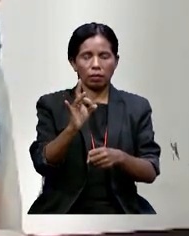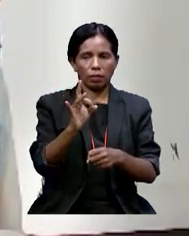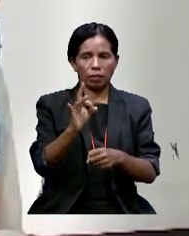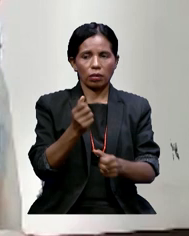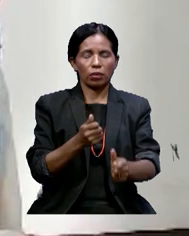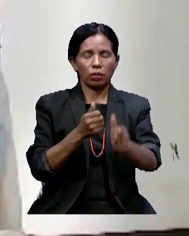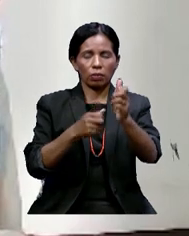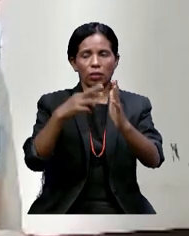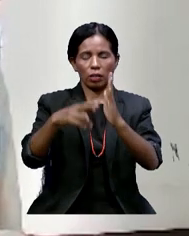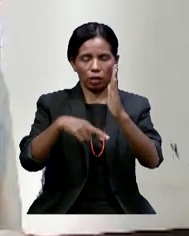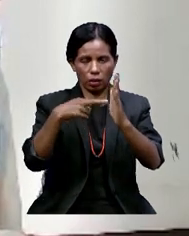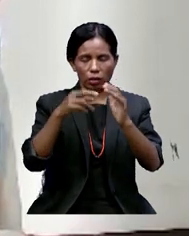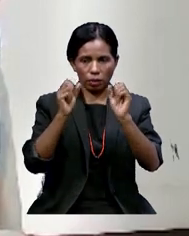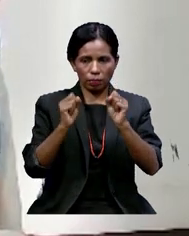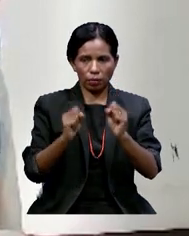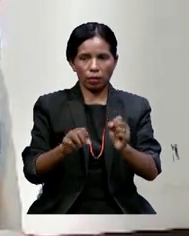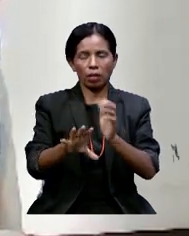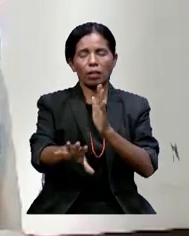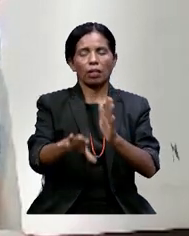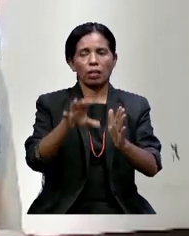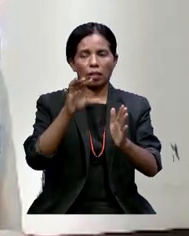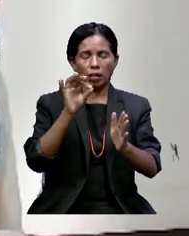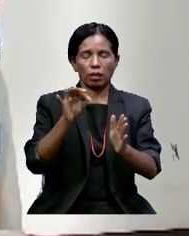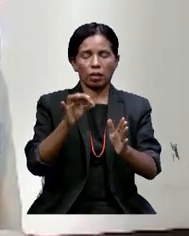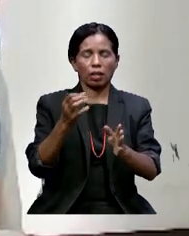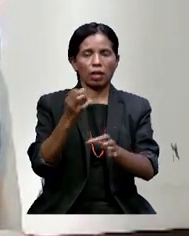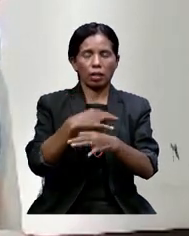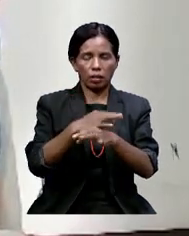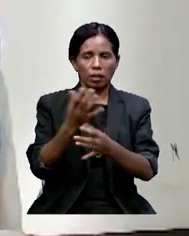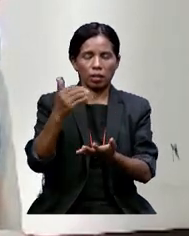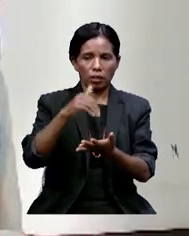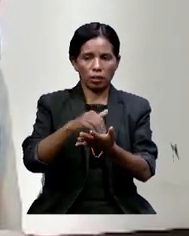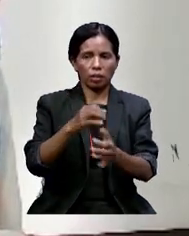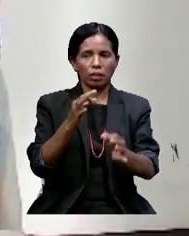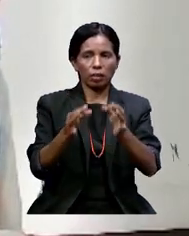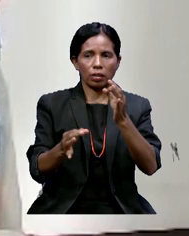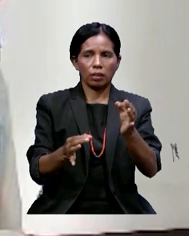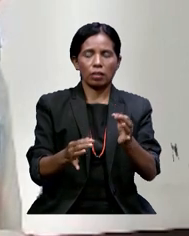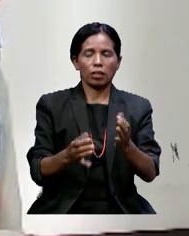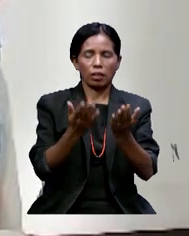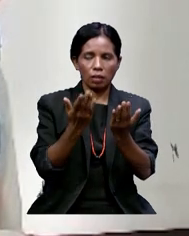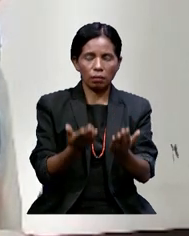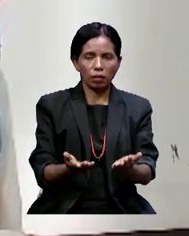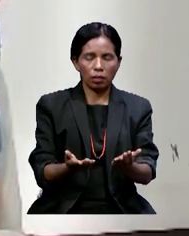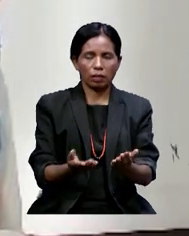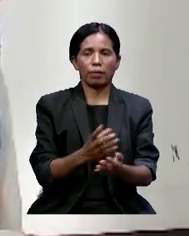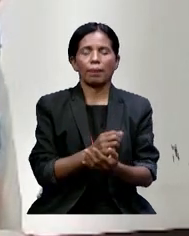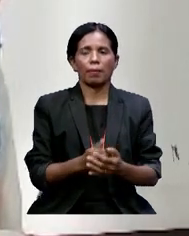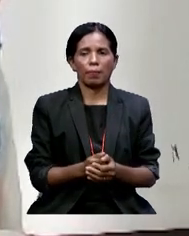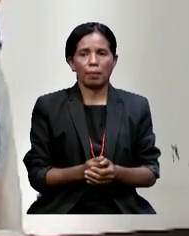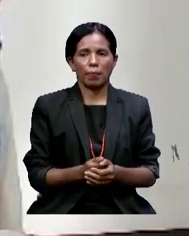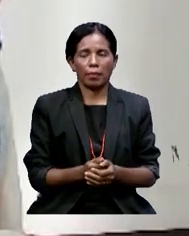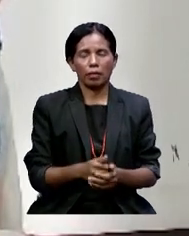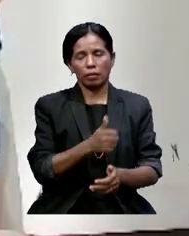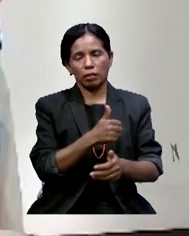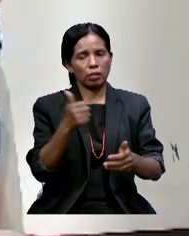tuir kriteria atu bele heta recuperação mas ke nia kama nia todang ka nia mediu e